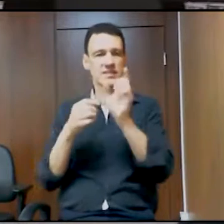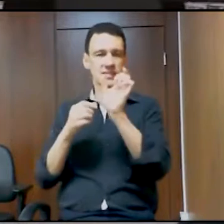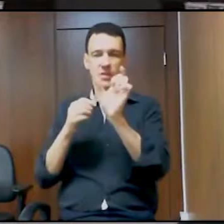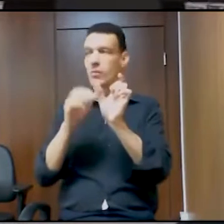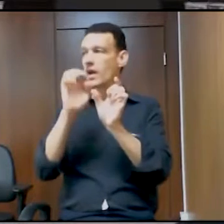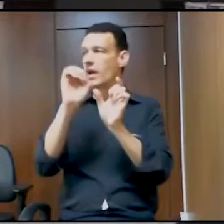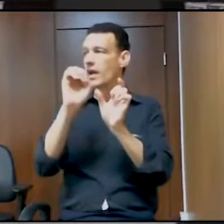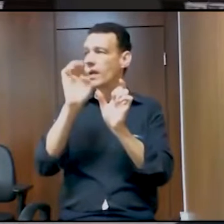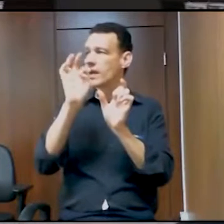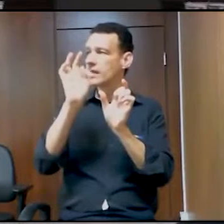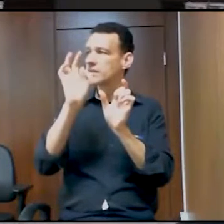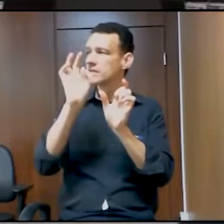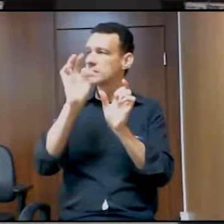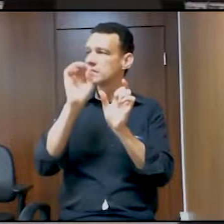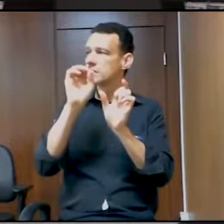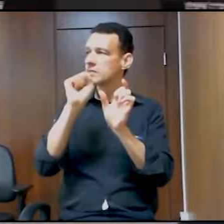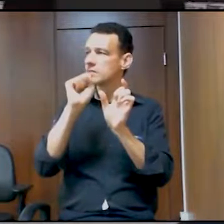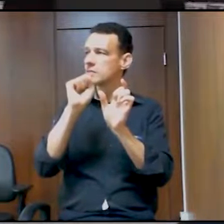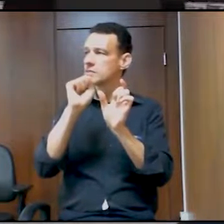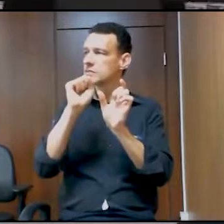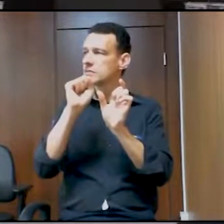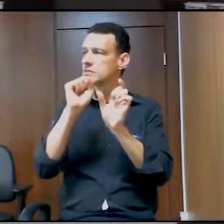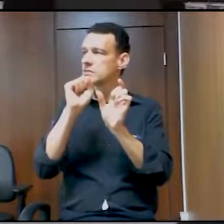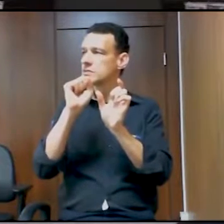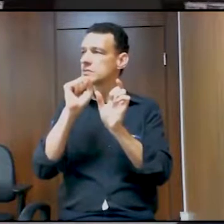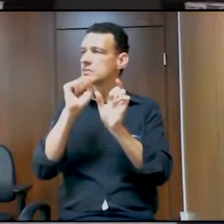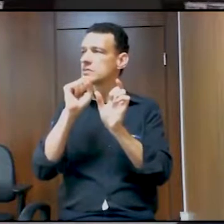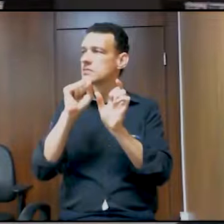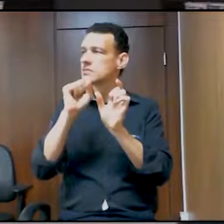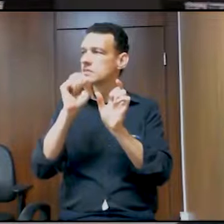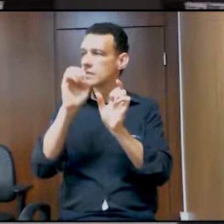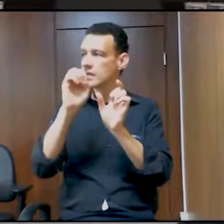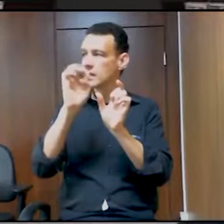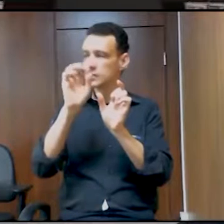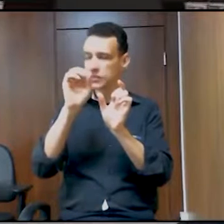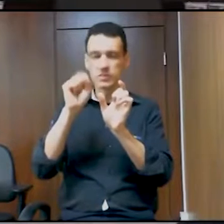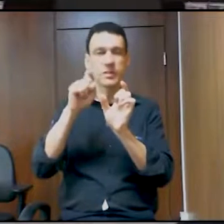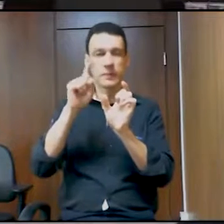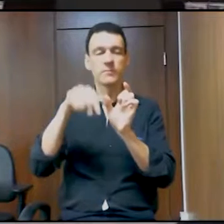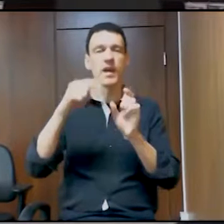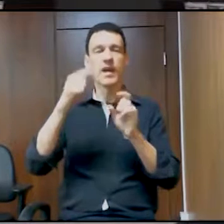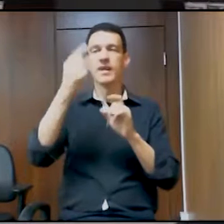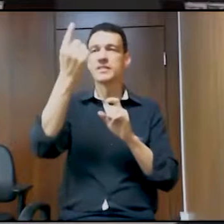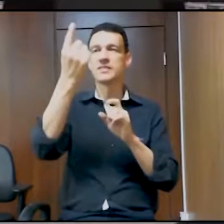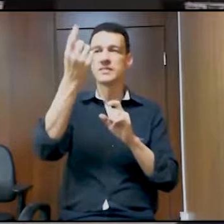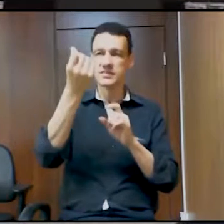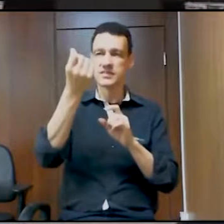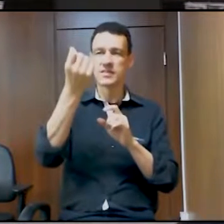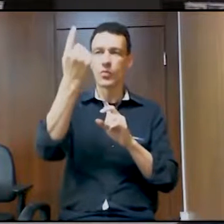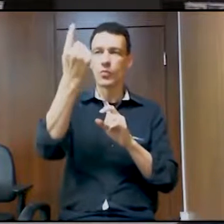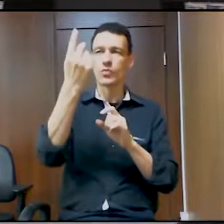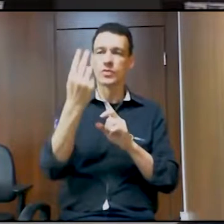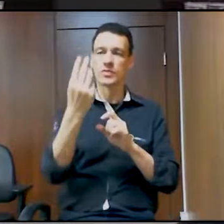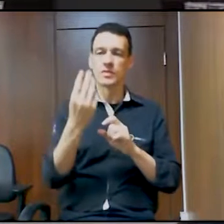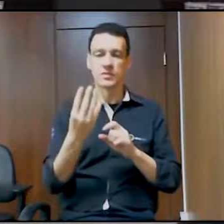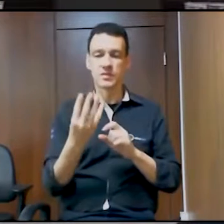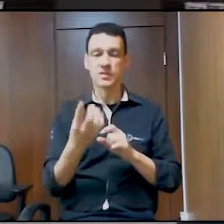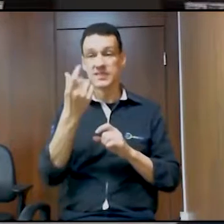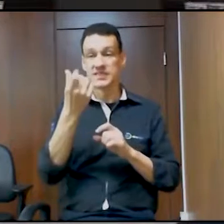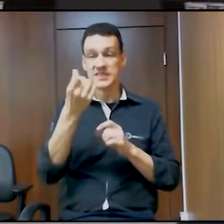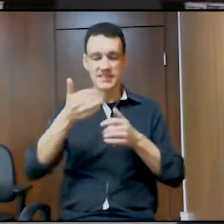Europa. E são 16 degraus do homelessness, né, da situação de rua lá, mas que